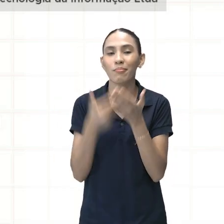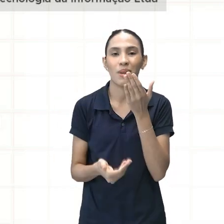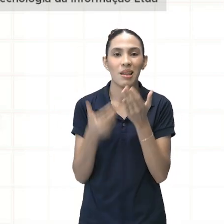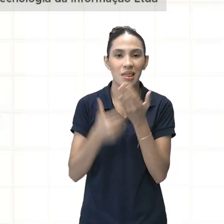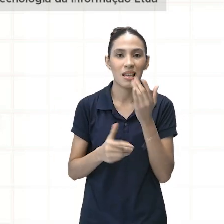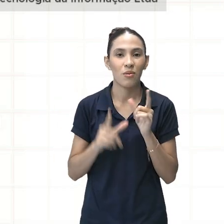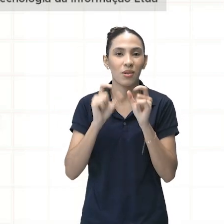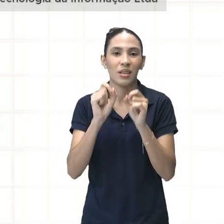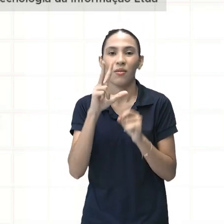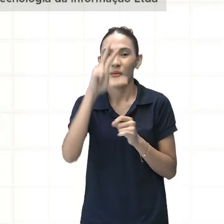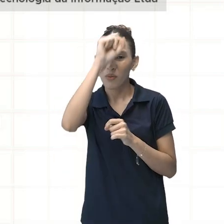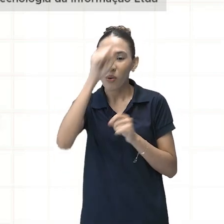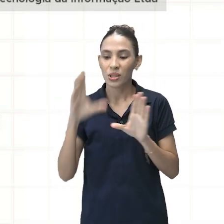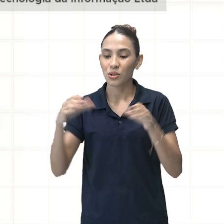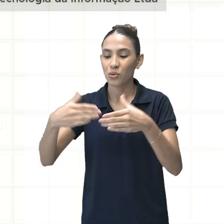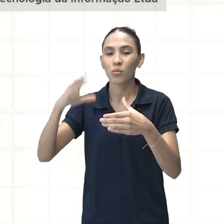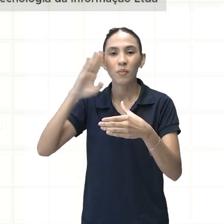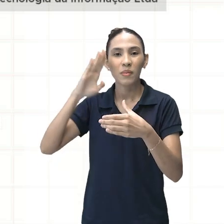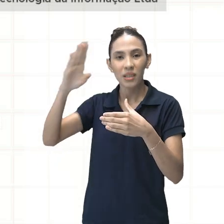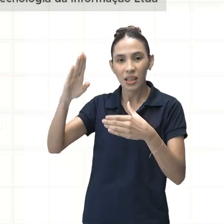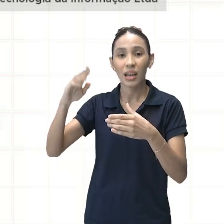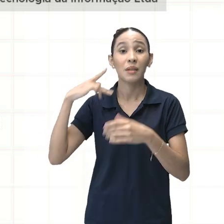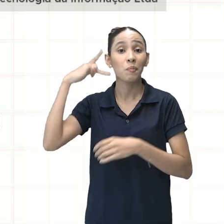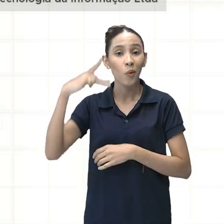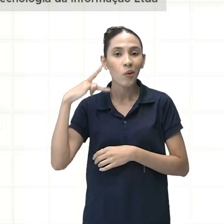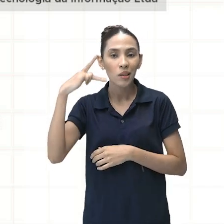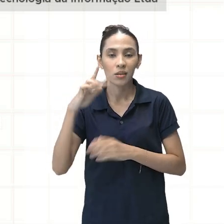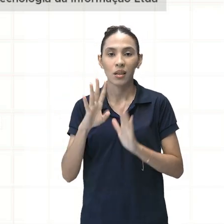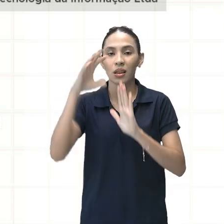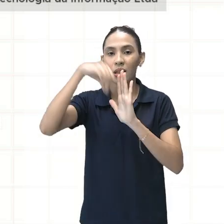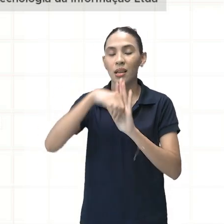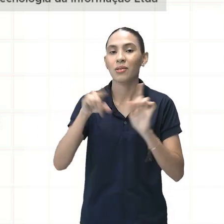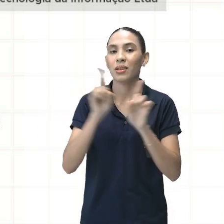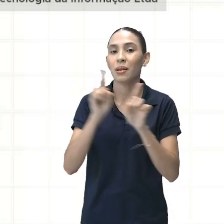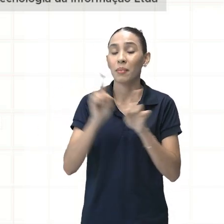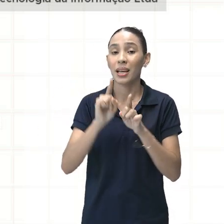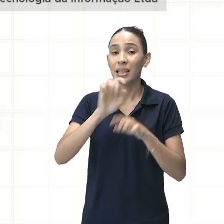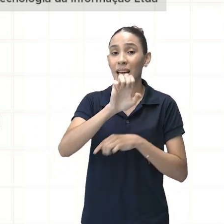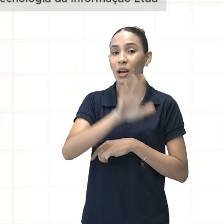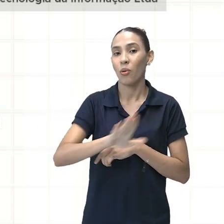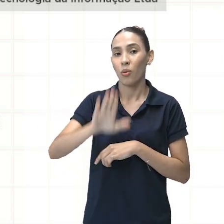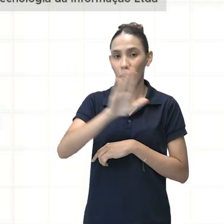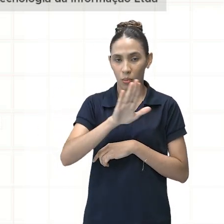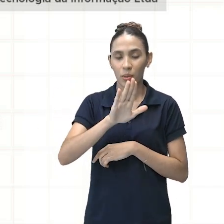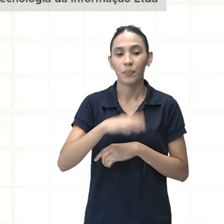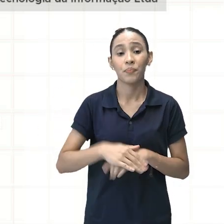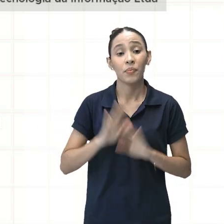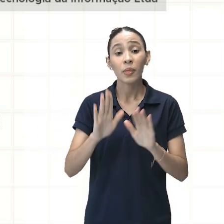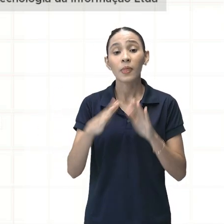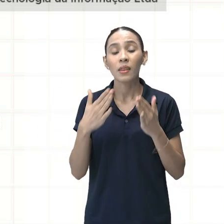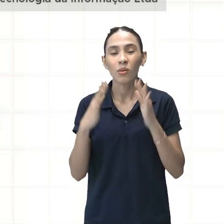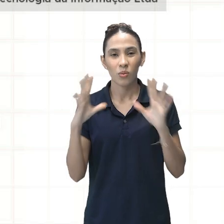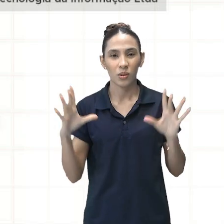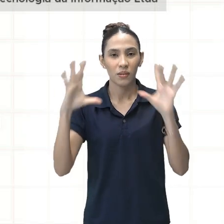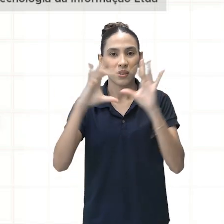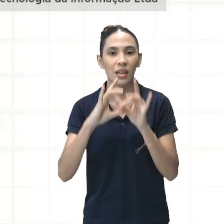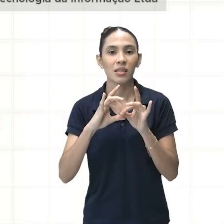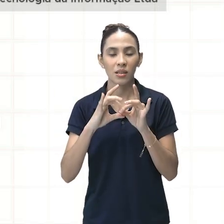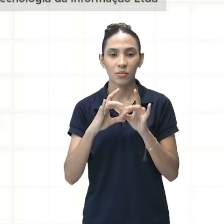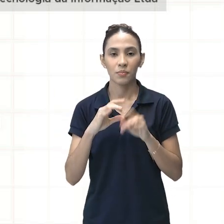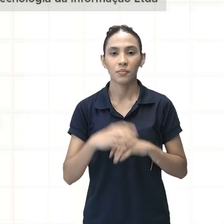ali força militar, força política dentro da Europa, certo? Então essa